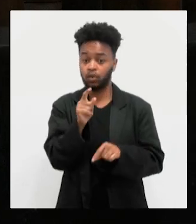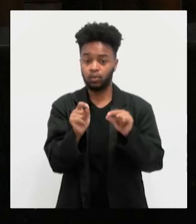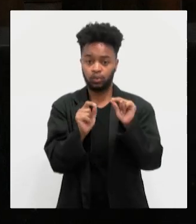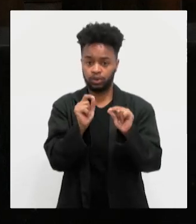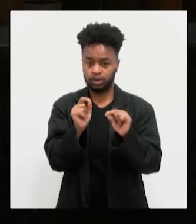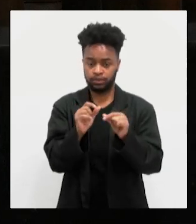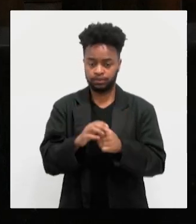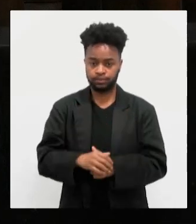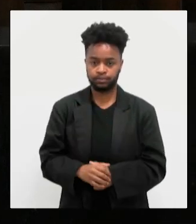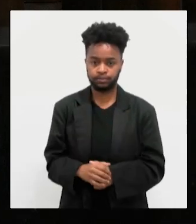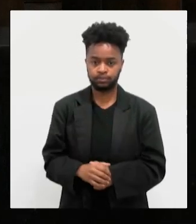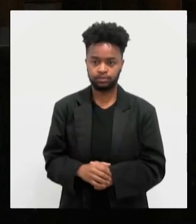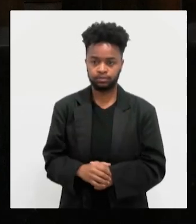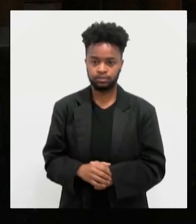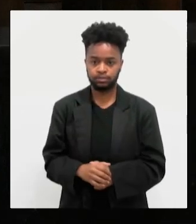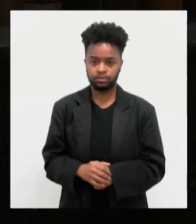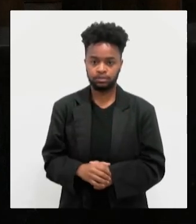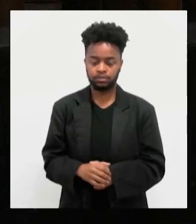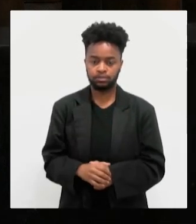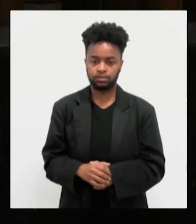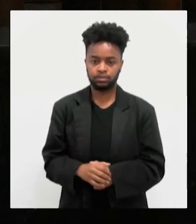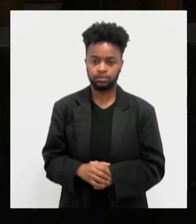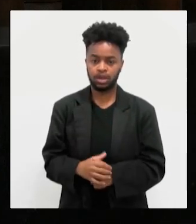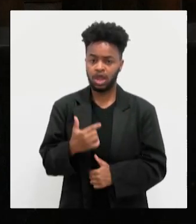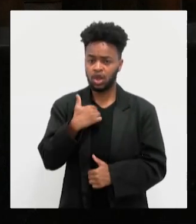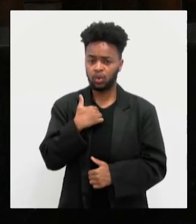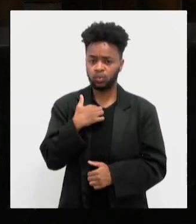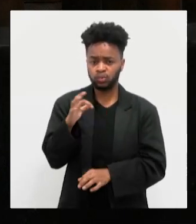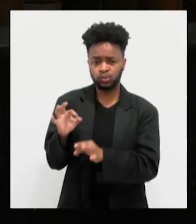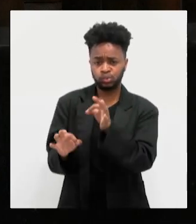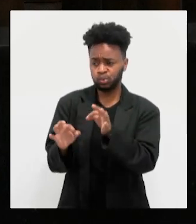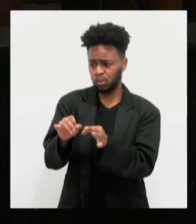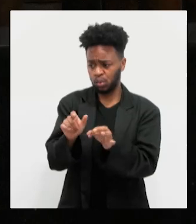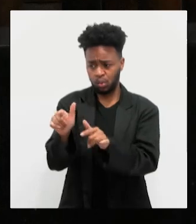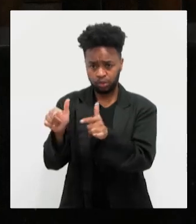seguinte: eu não julgo ninguém.